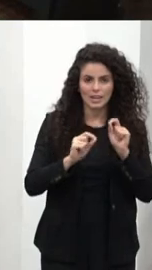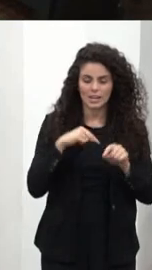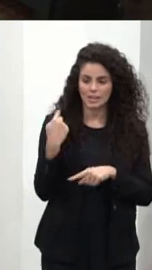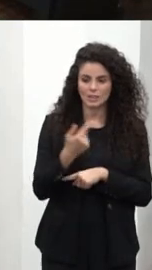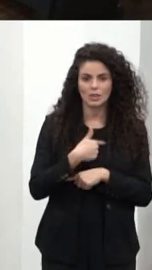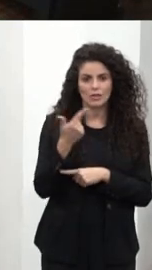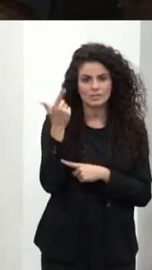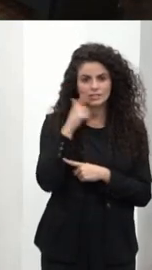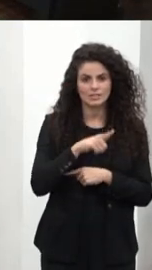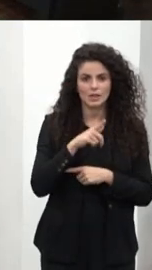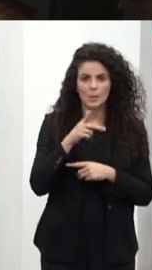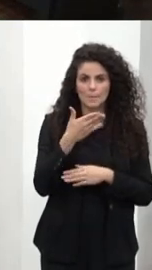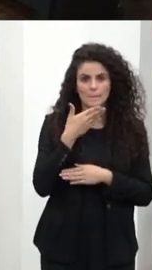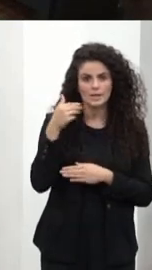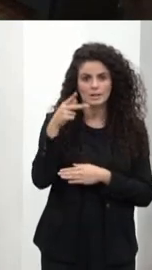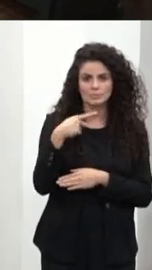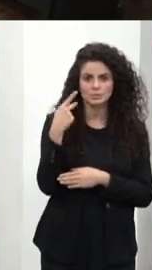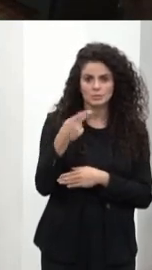melhor forma possível